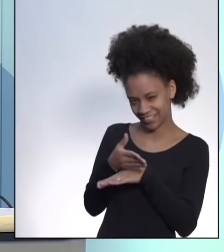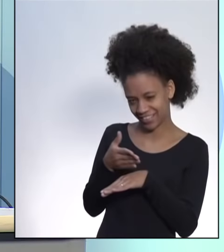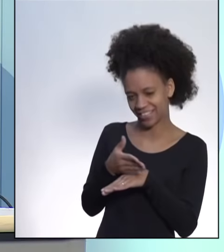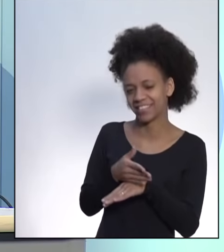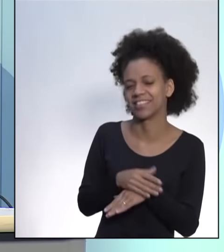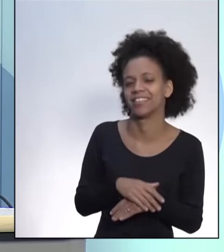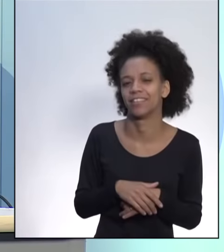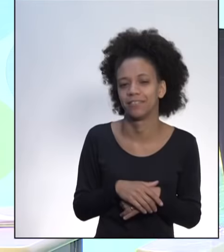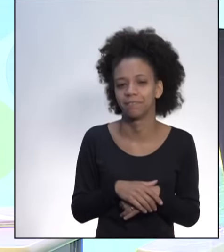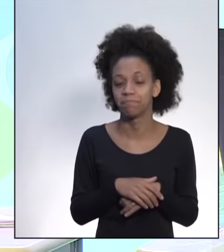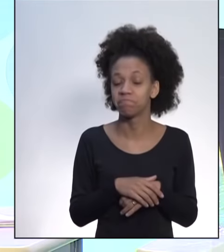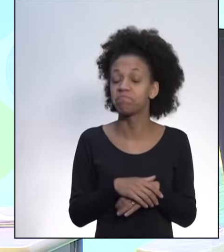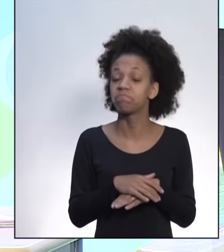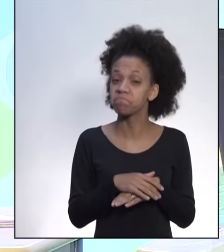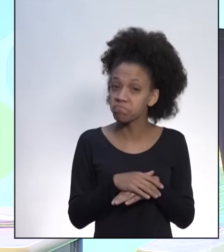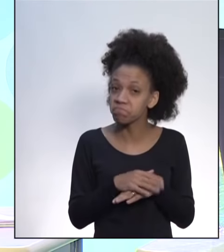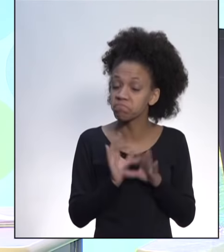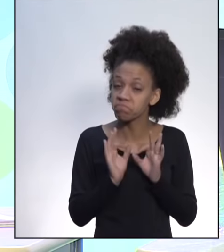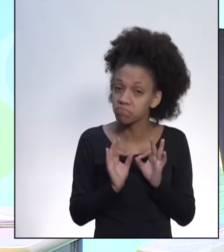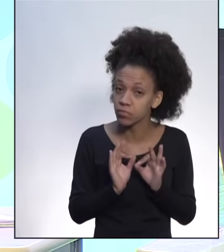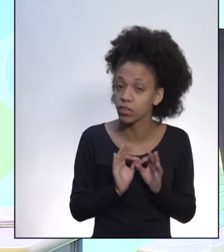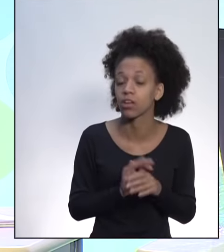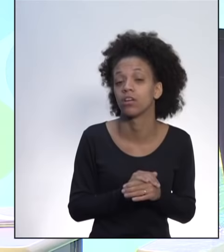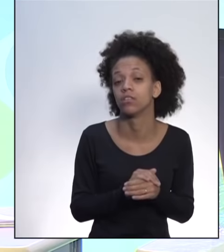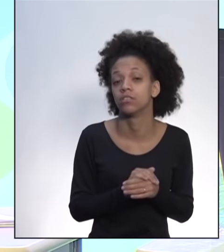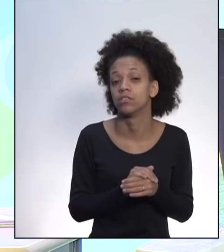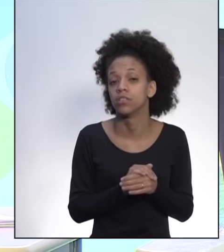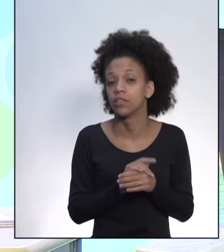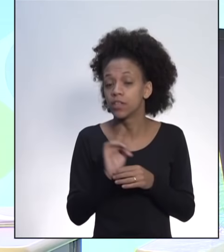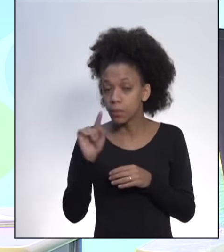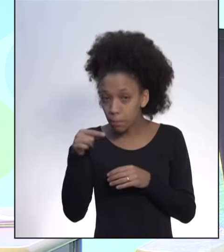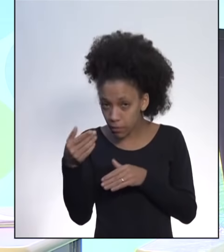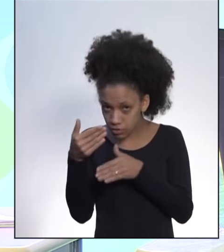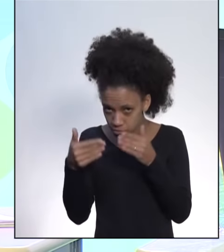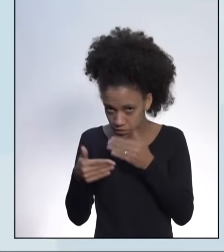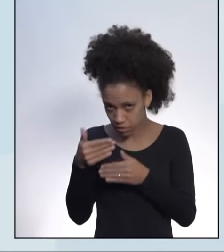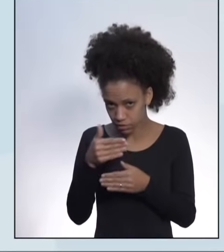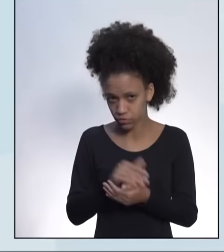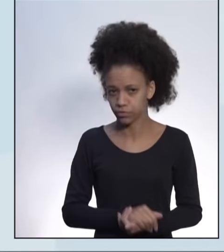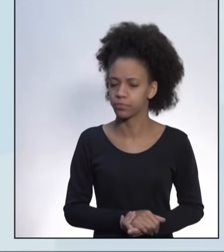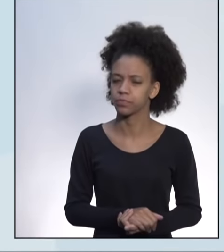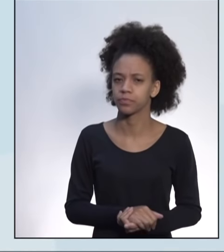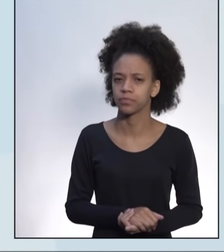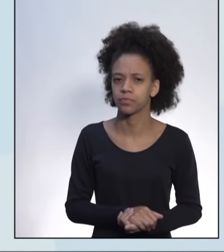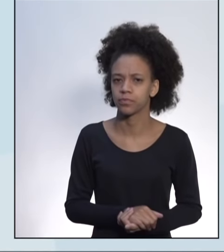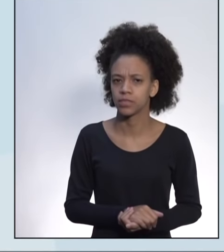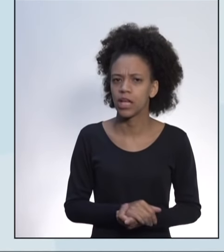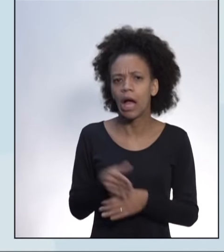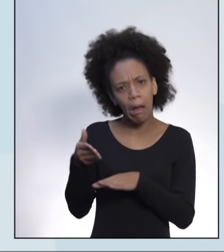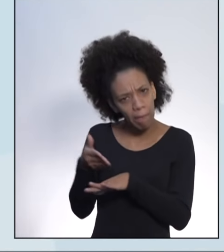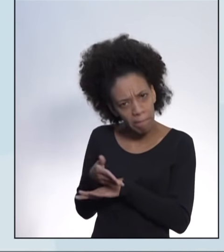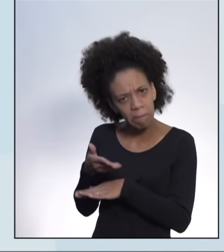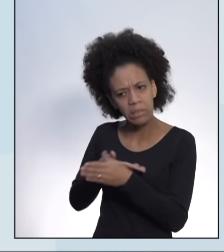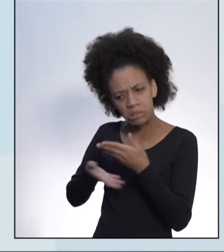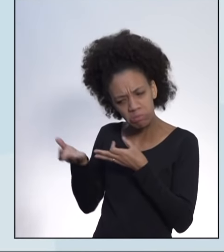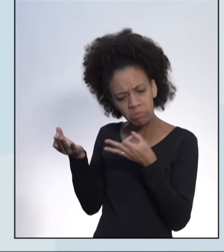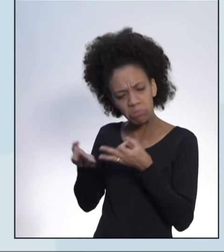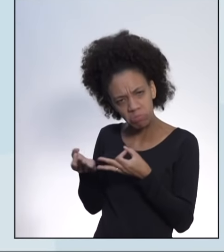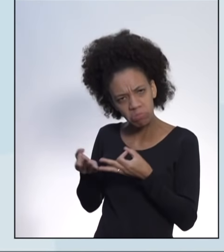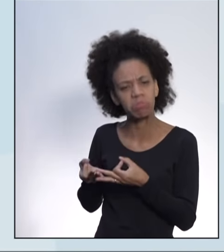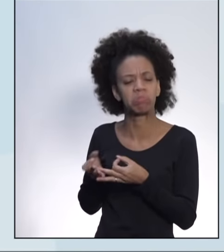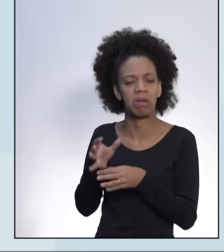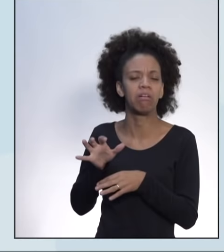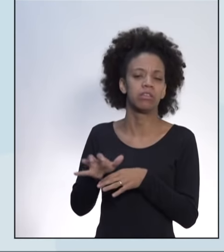marcos muito bem então vamos para o próximo slide oi gente participação de vocês excelente